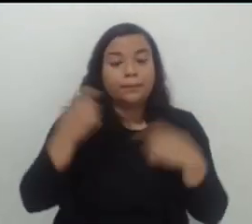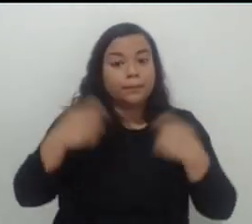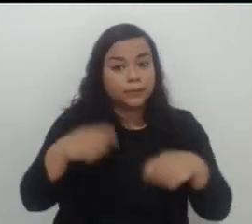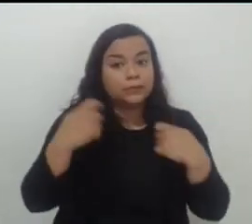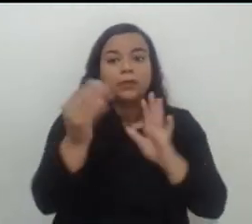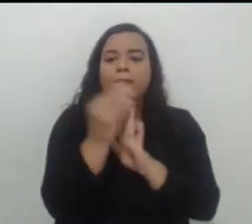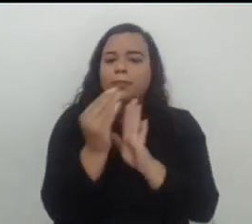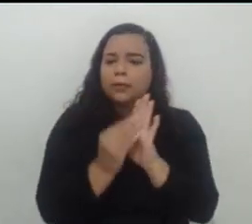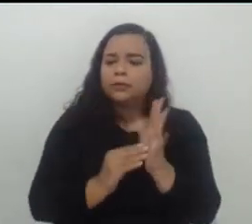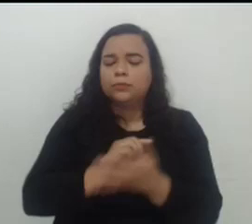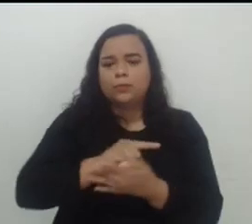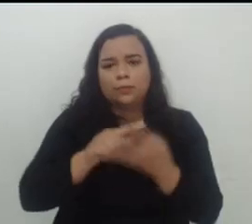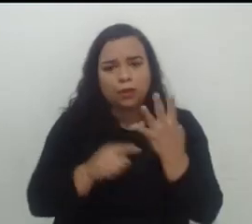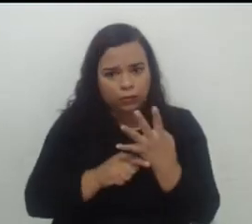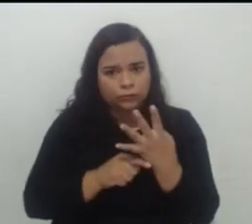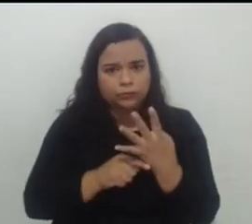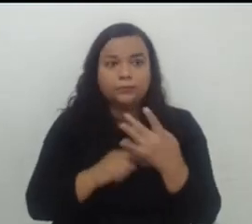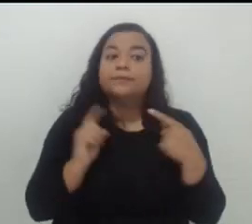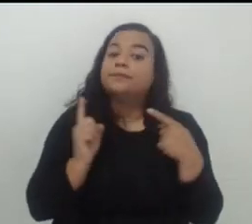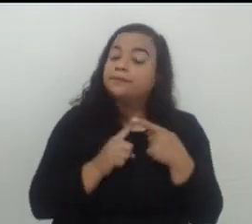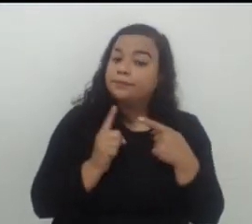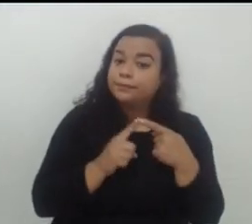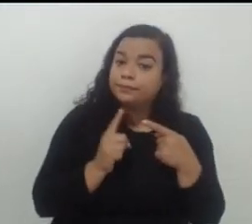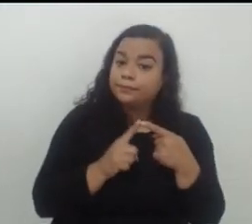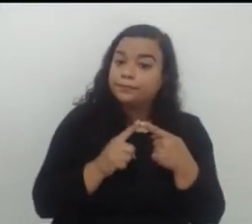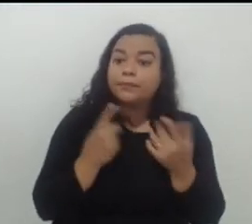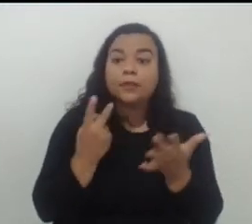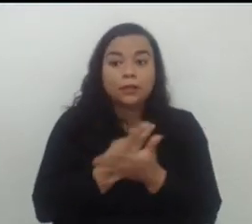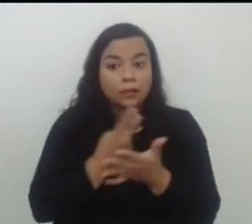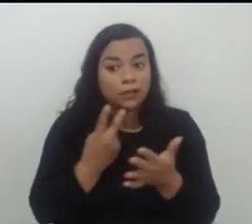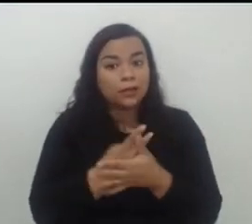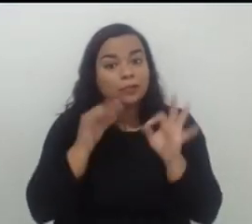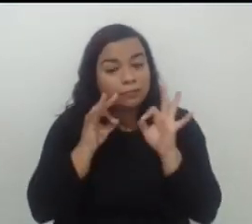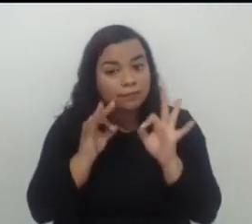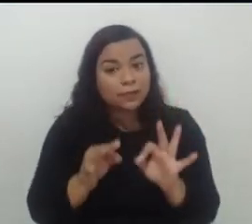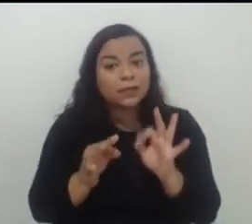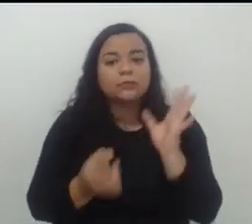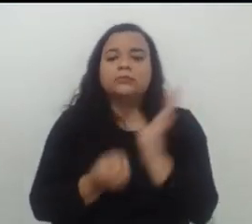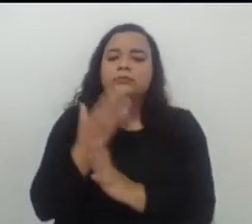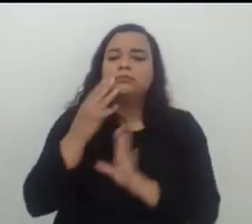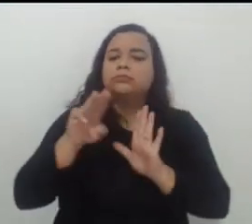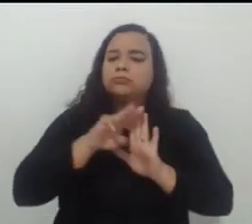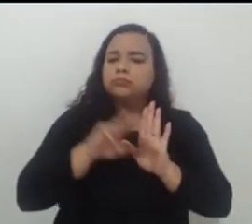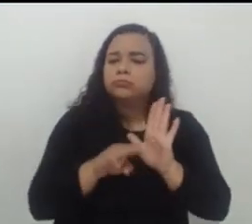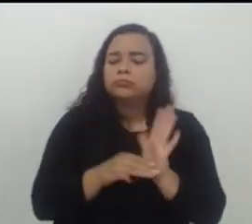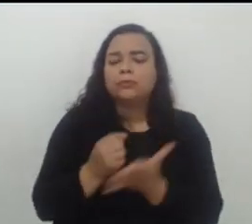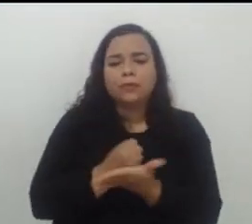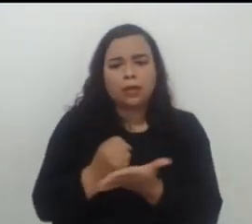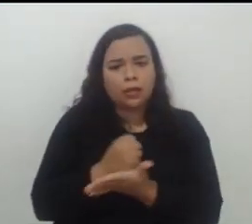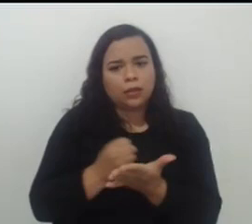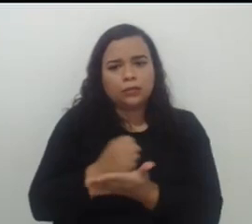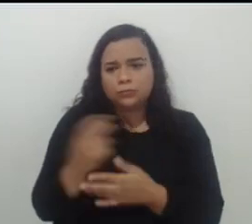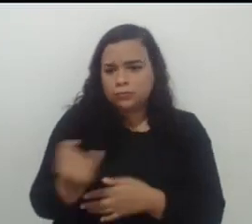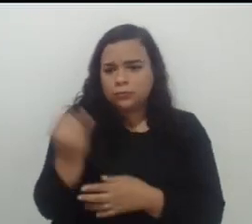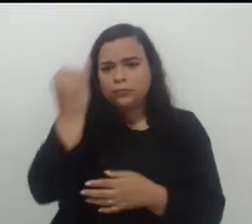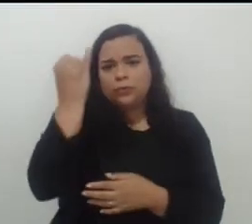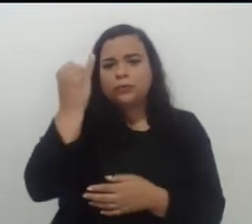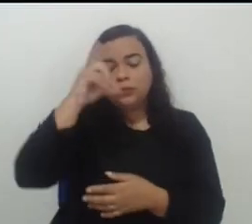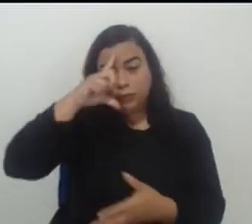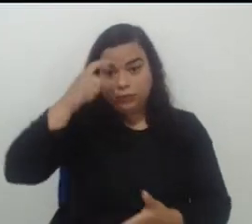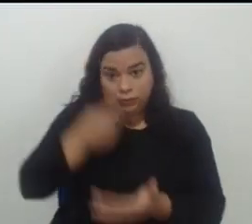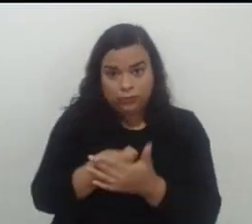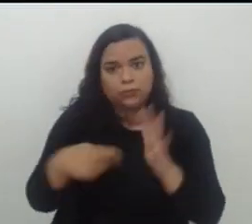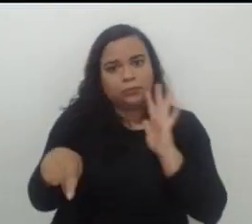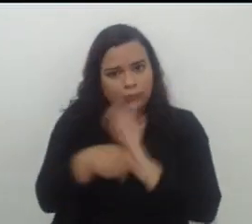4 requisitos. O primeiro, o erro de fato deve ser fundamento essencial da sentença,